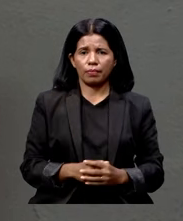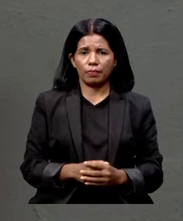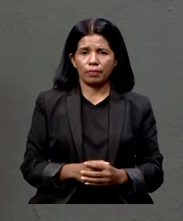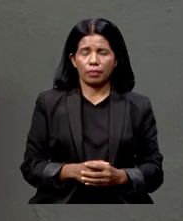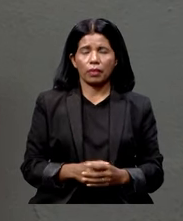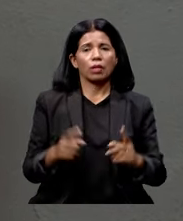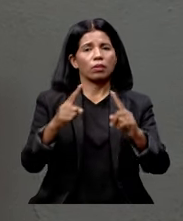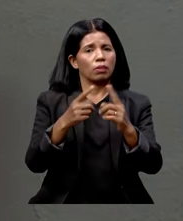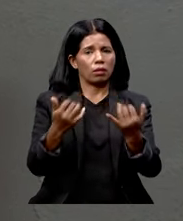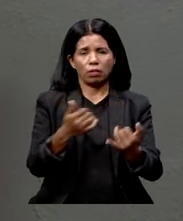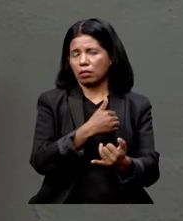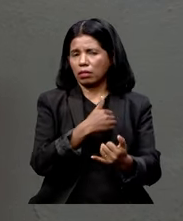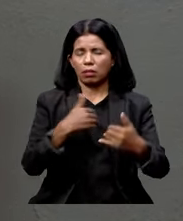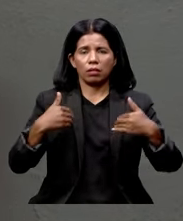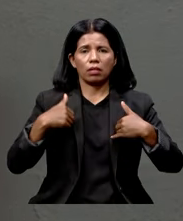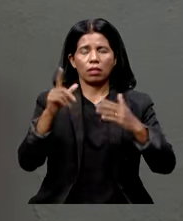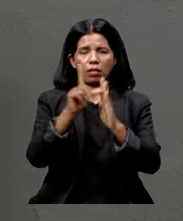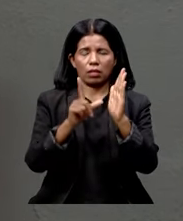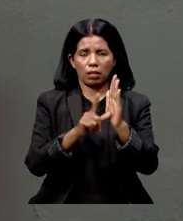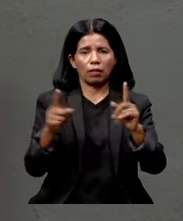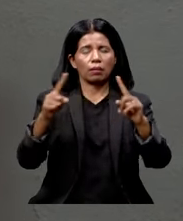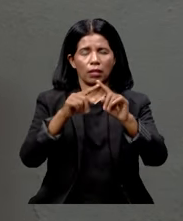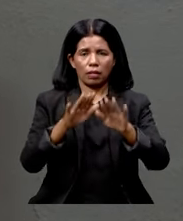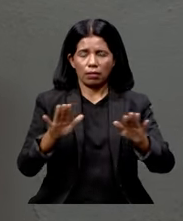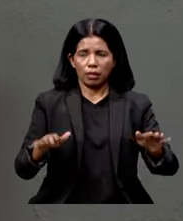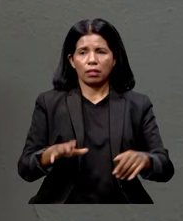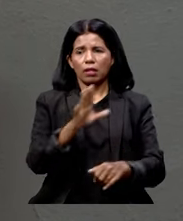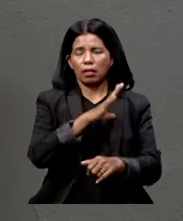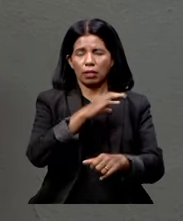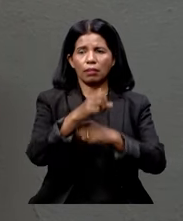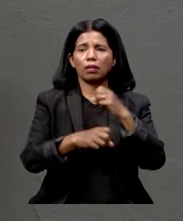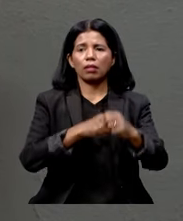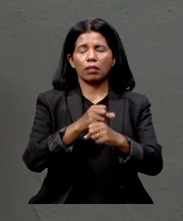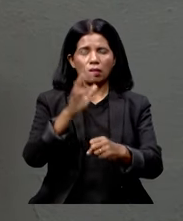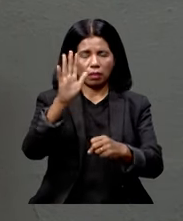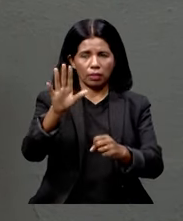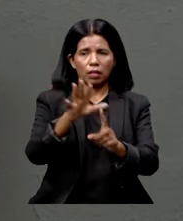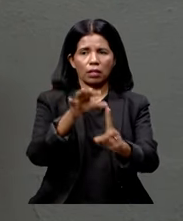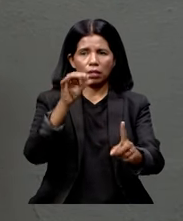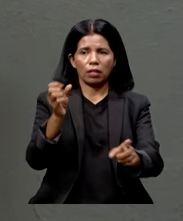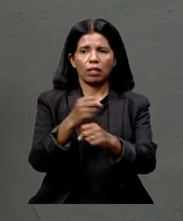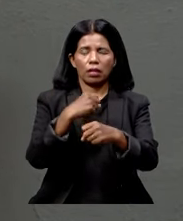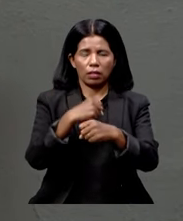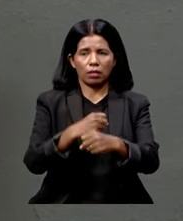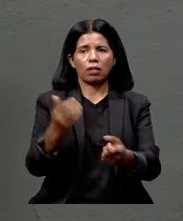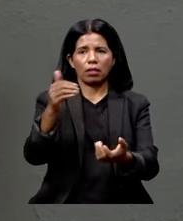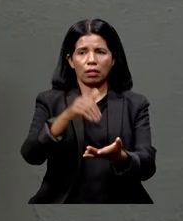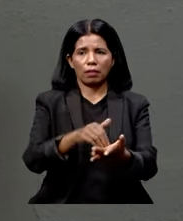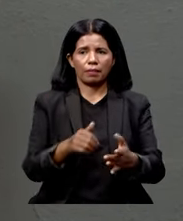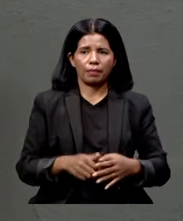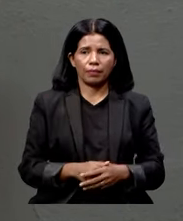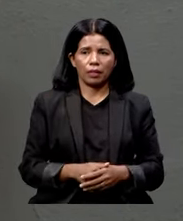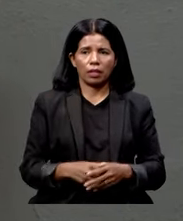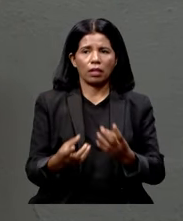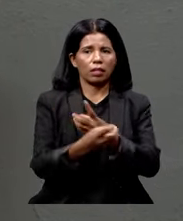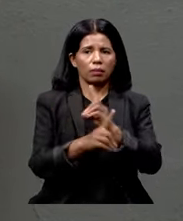Tu agak nak cerita lagi ya, lepas kali prom. Hei fali, ini nak lima tang, ini sah, ini tang halu tak lepas kali. Demokrasi